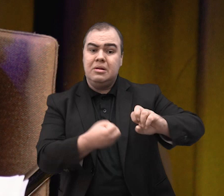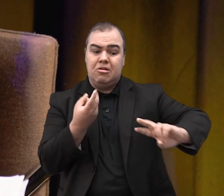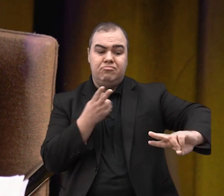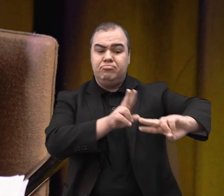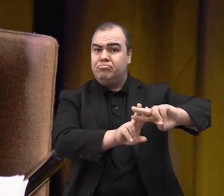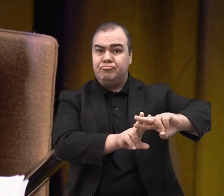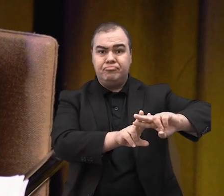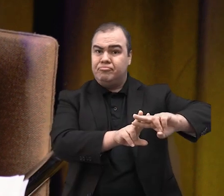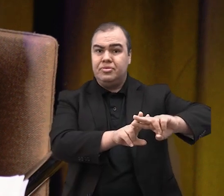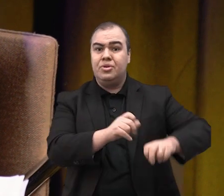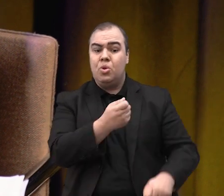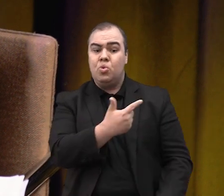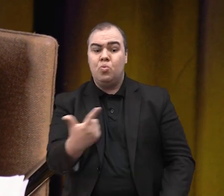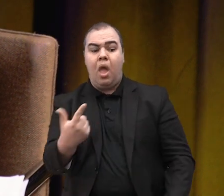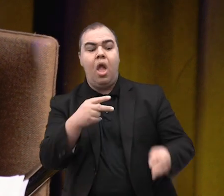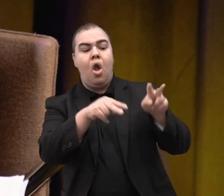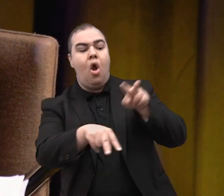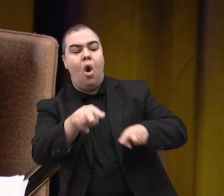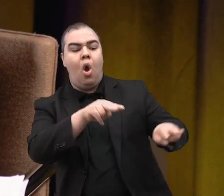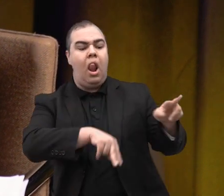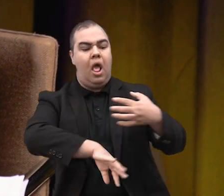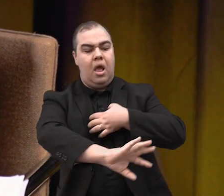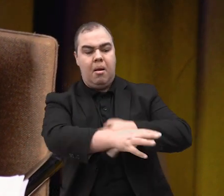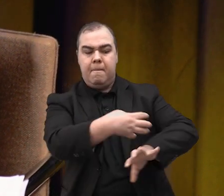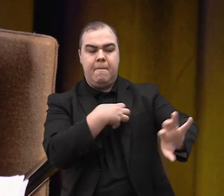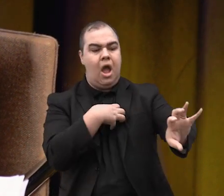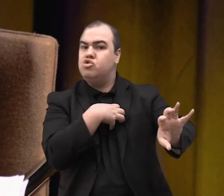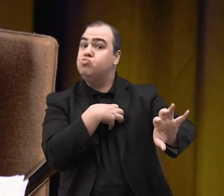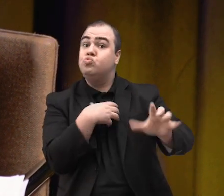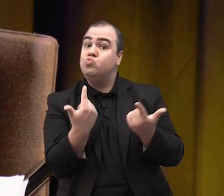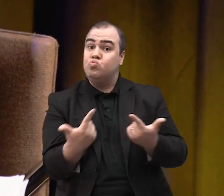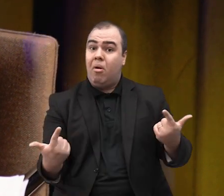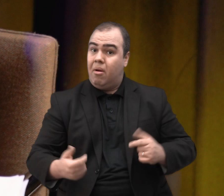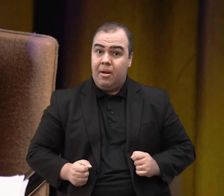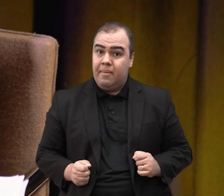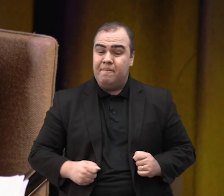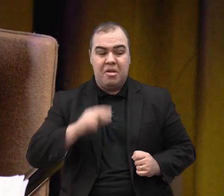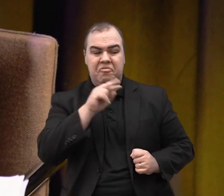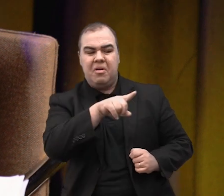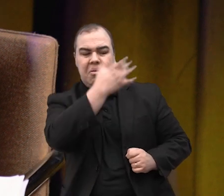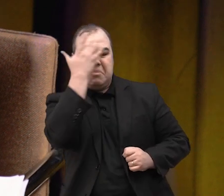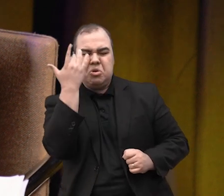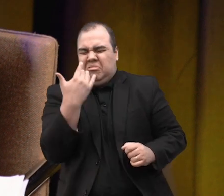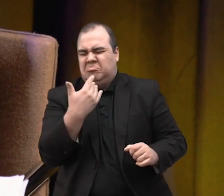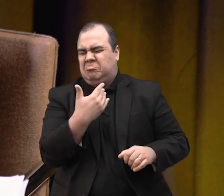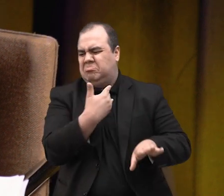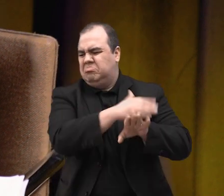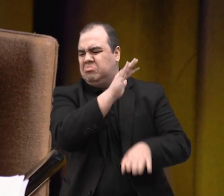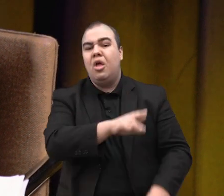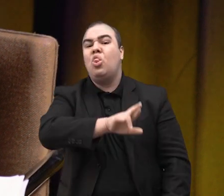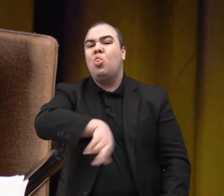não desfruta infelizmente de um olhar empático da maioria da sociedade que vê essas pessoas como não pessoas